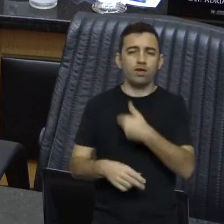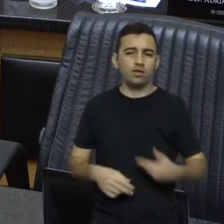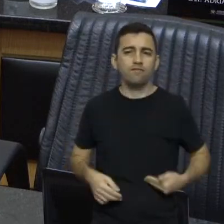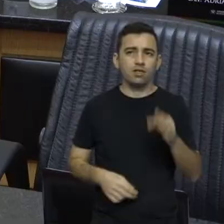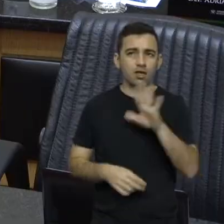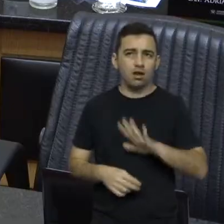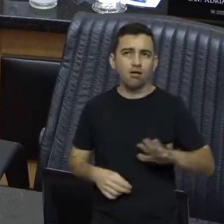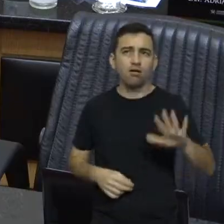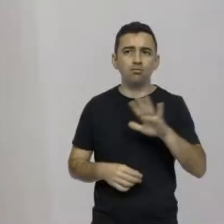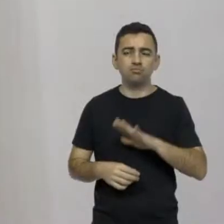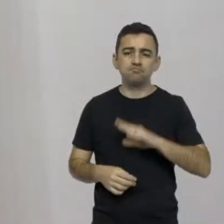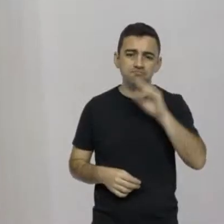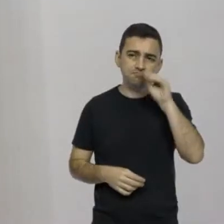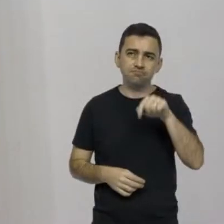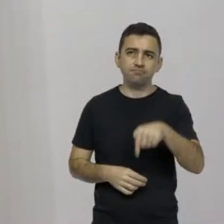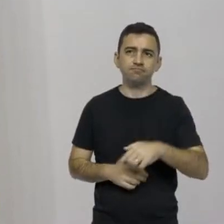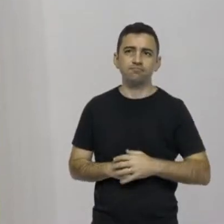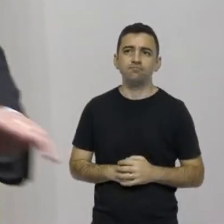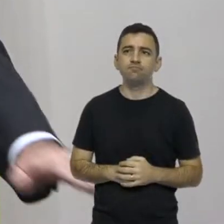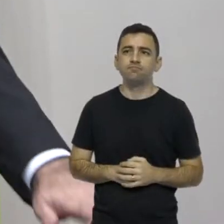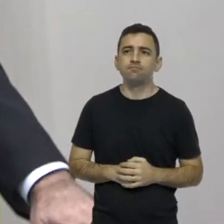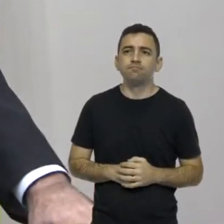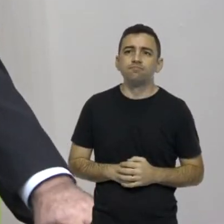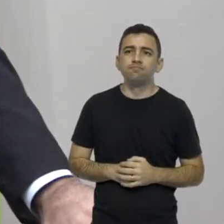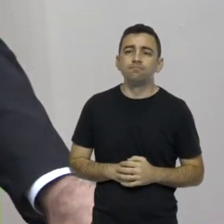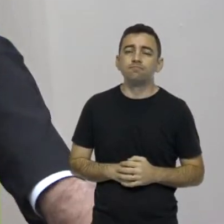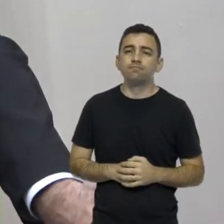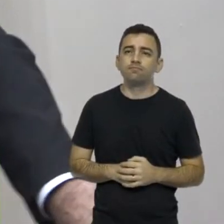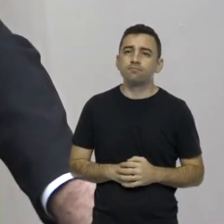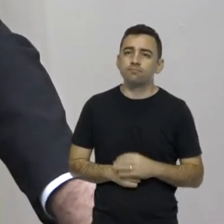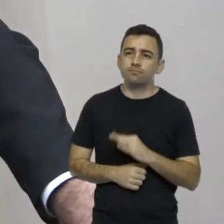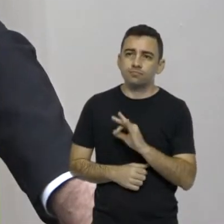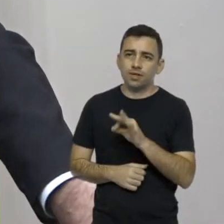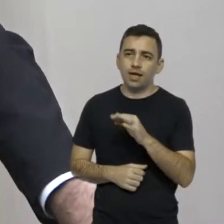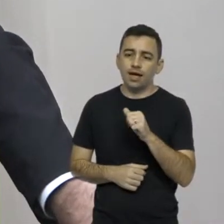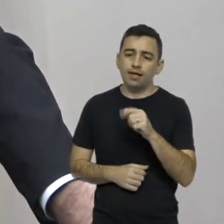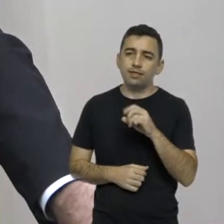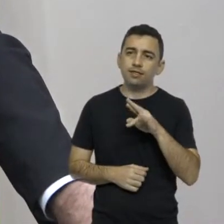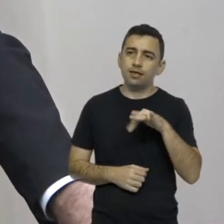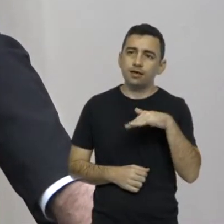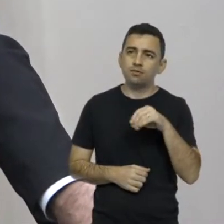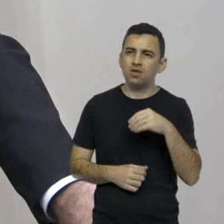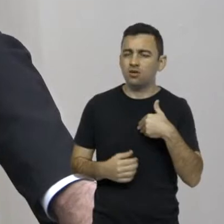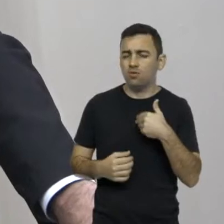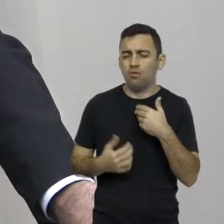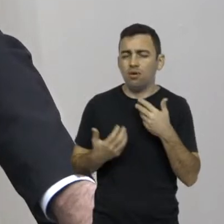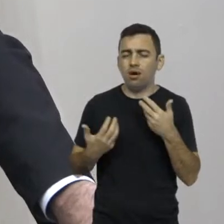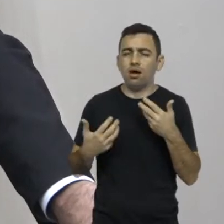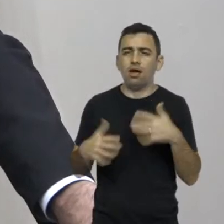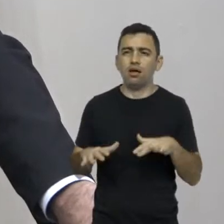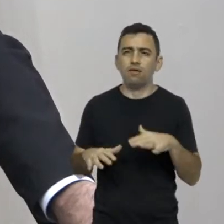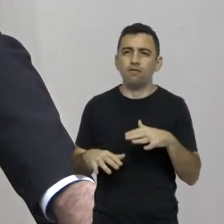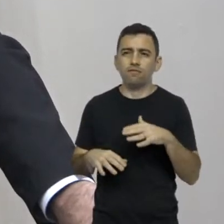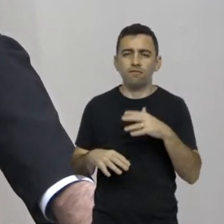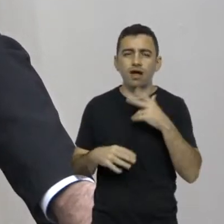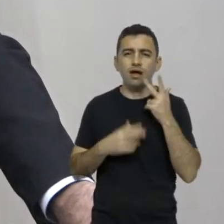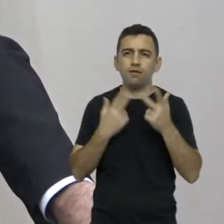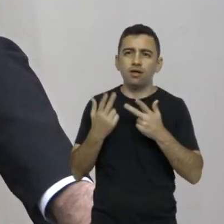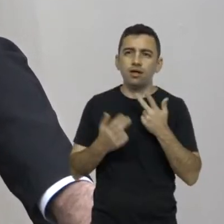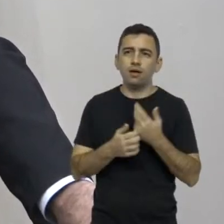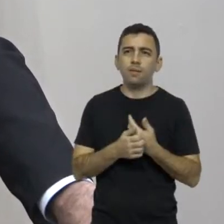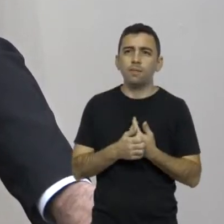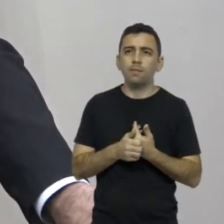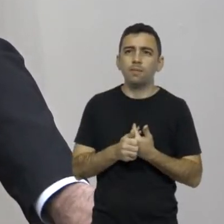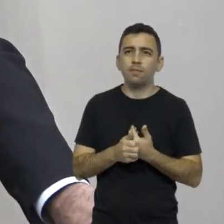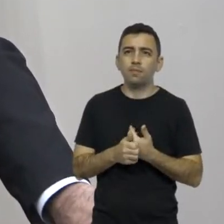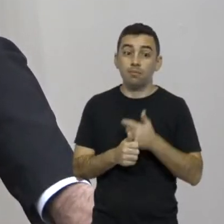país. Obrigado, deputado Adriano. Eu não quero aqui fulanizar, não quero